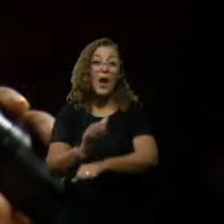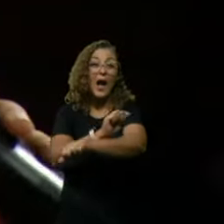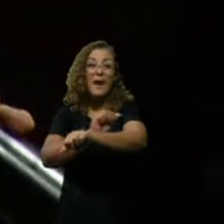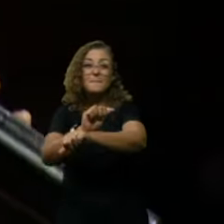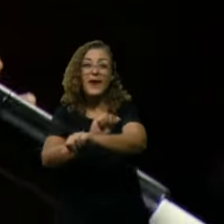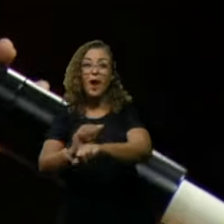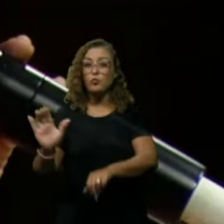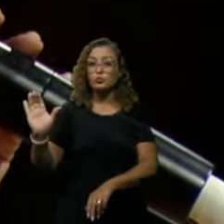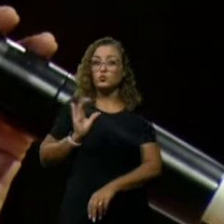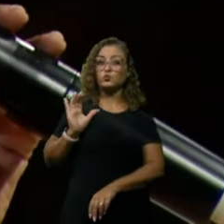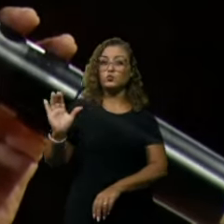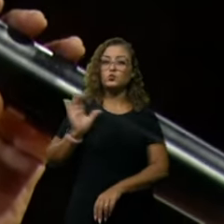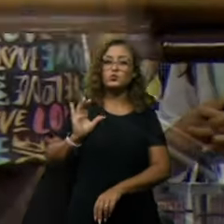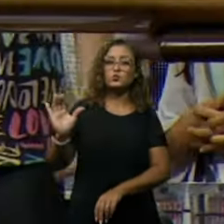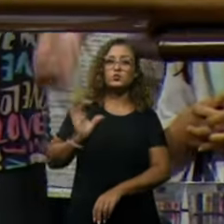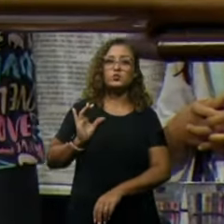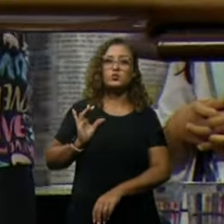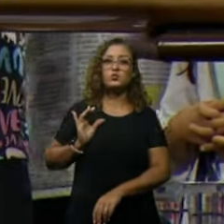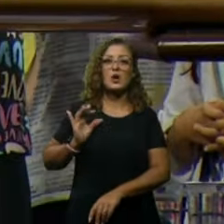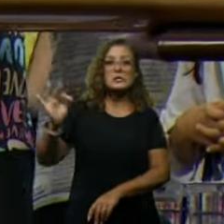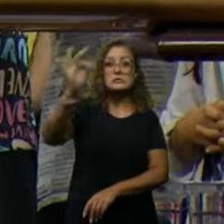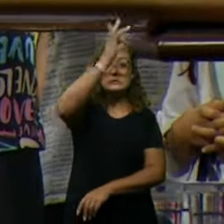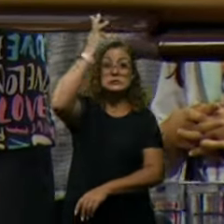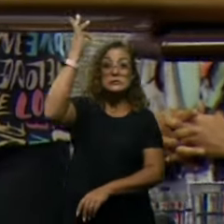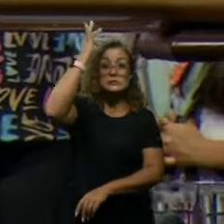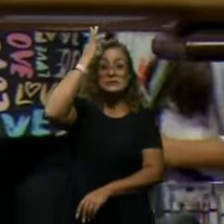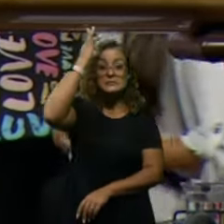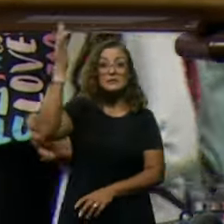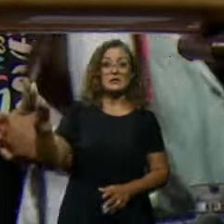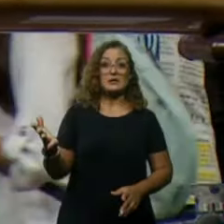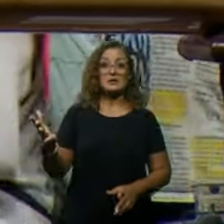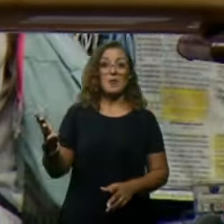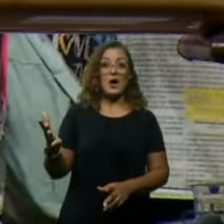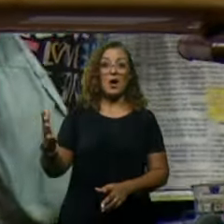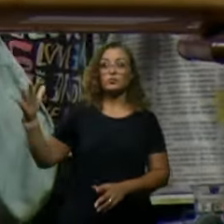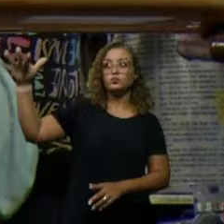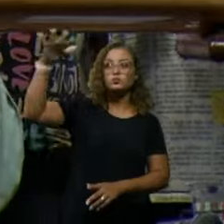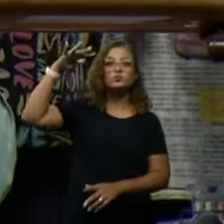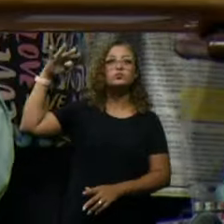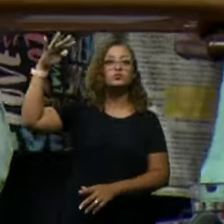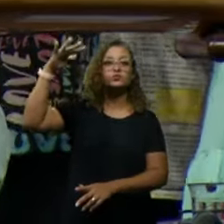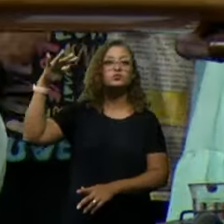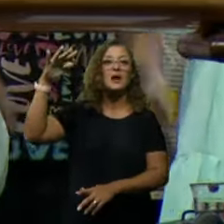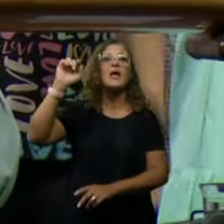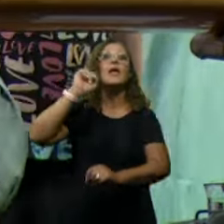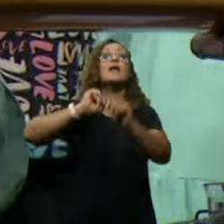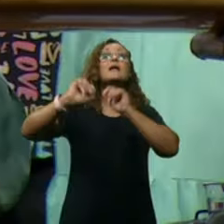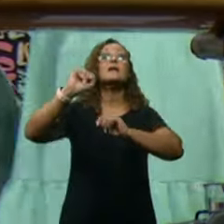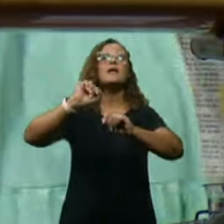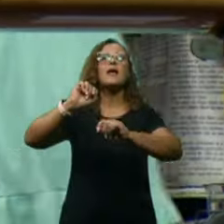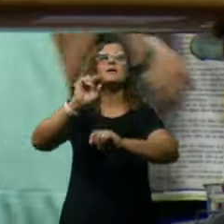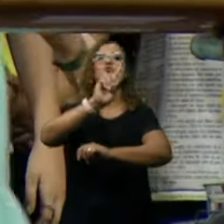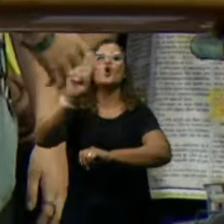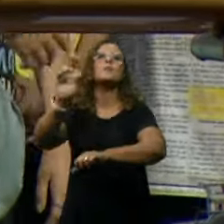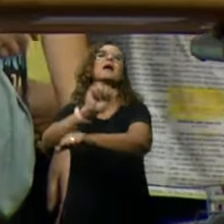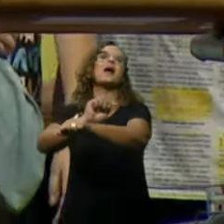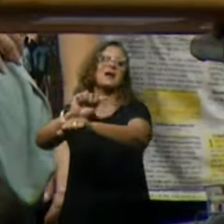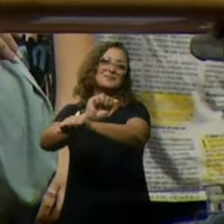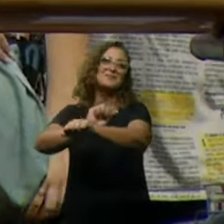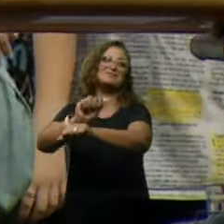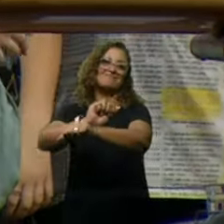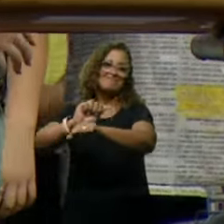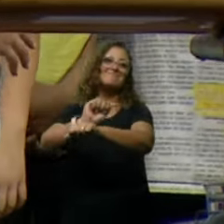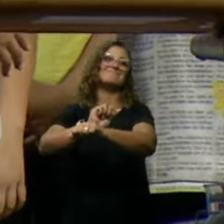e com maior patente espiritual que passou pela terra no antigo testamento tem nome é Abraão quem entrava na sua linhagem nem